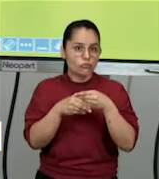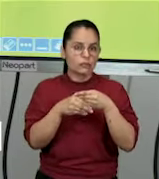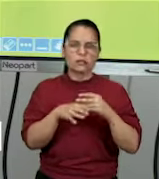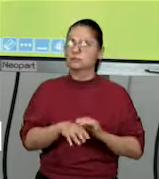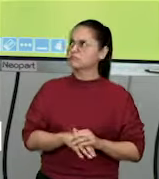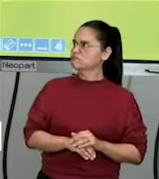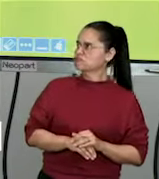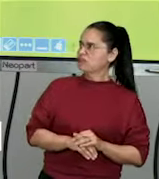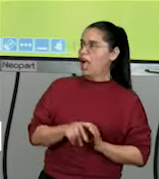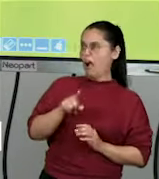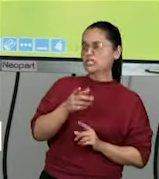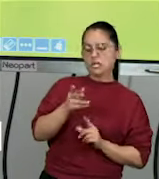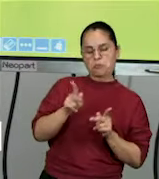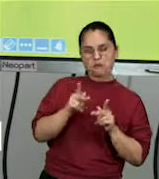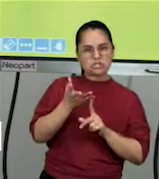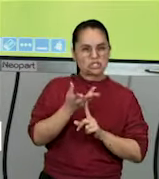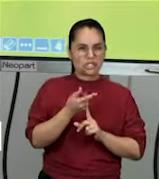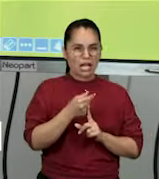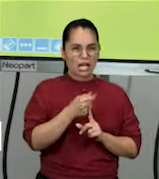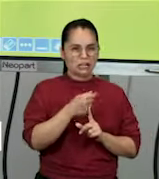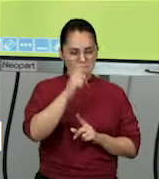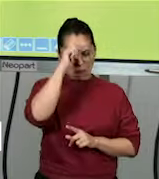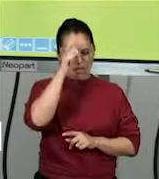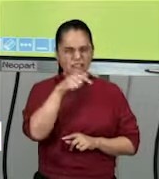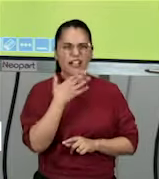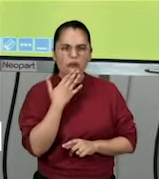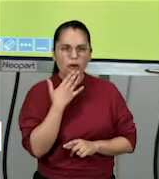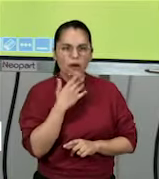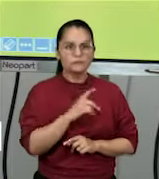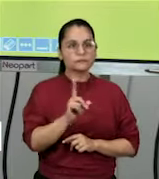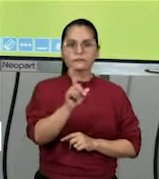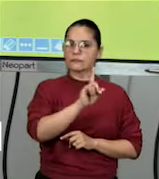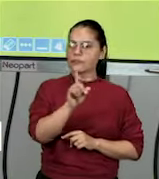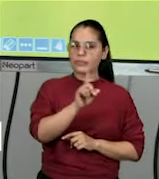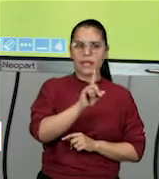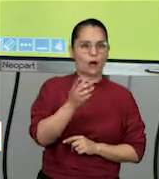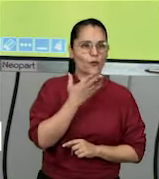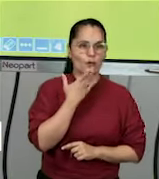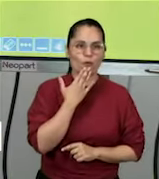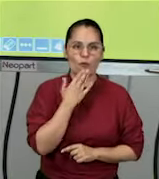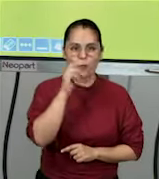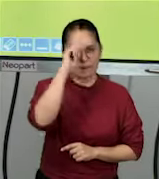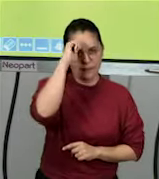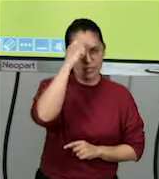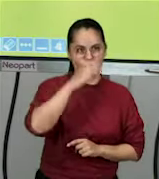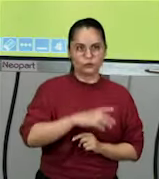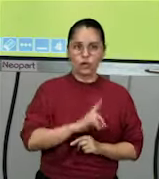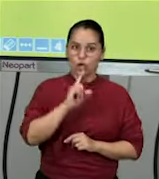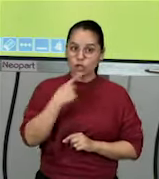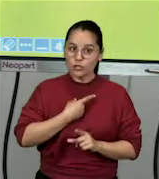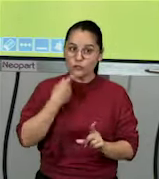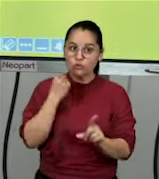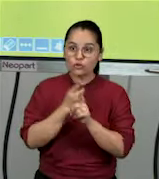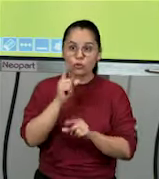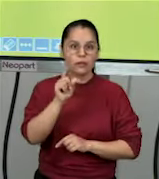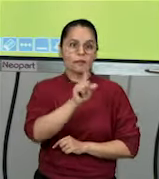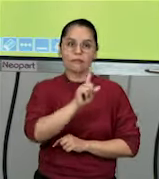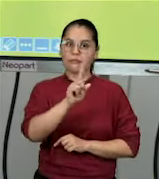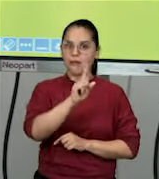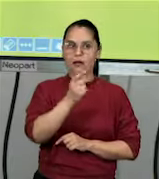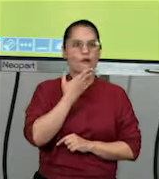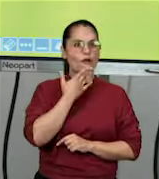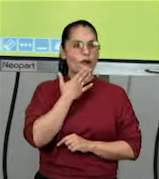professor, você é professor de arte dizendo que preto é cor? Preto não é cor, gente. Olha, preto não é cor. A gente vai descobrir que preto não é cor. Mas,